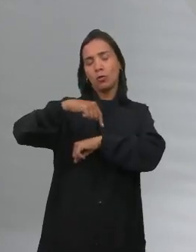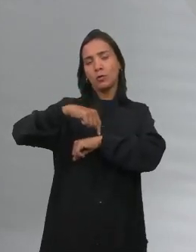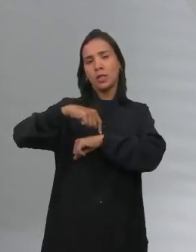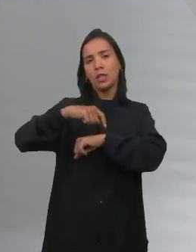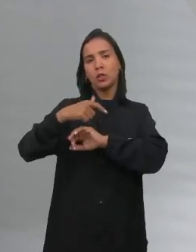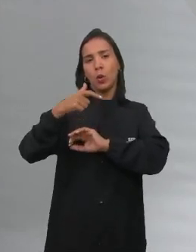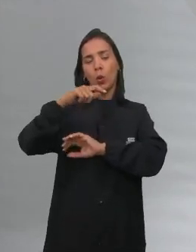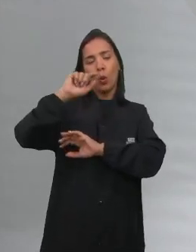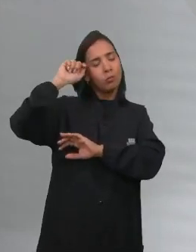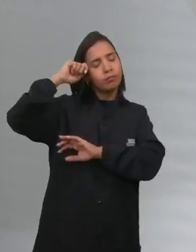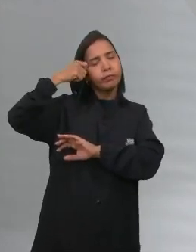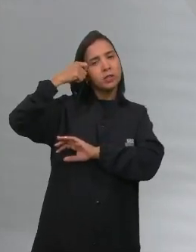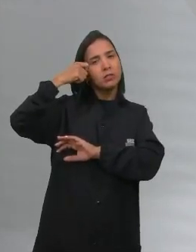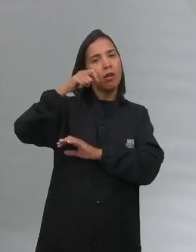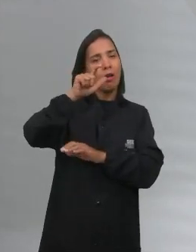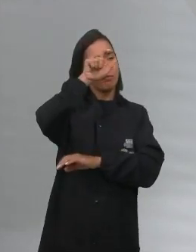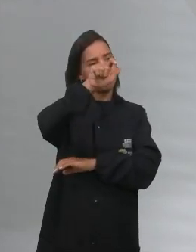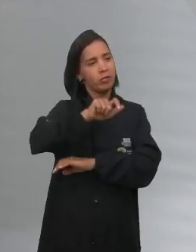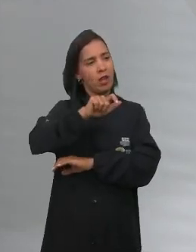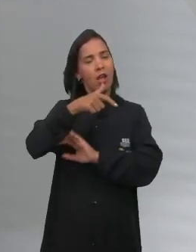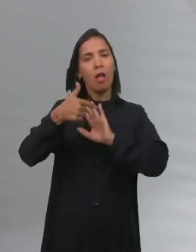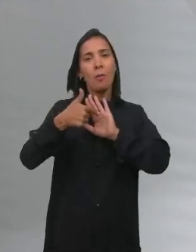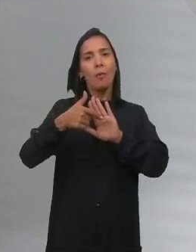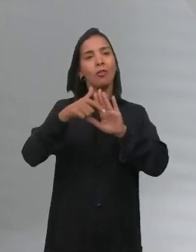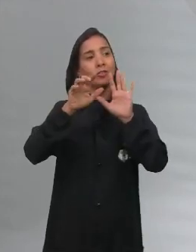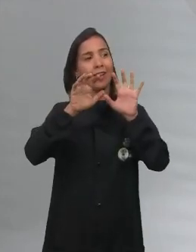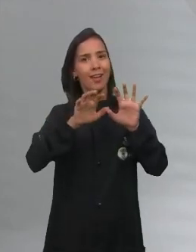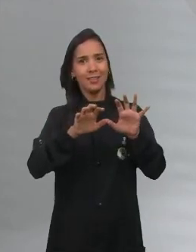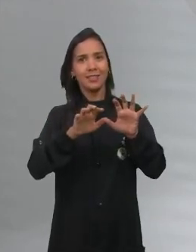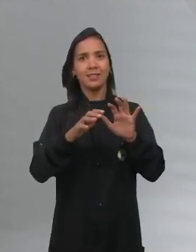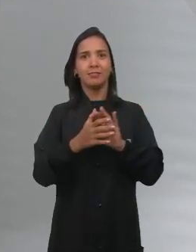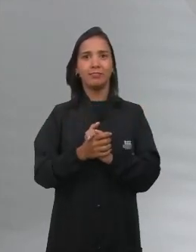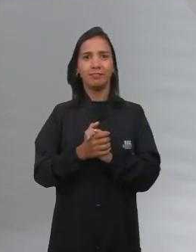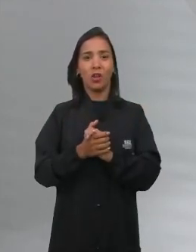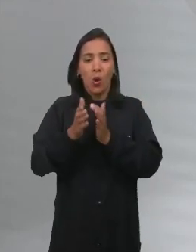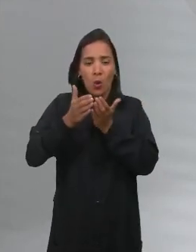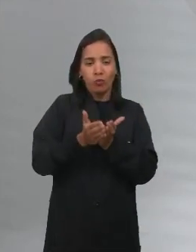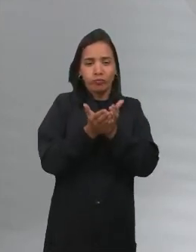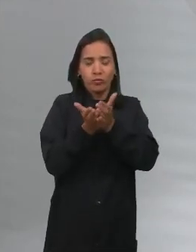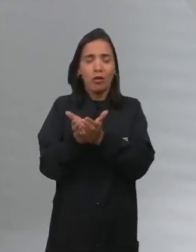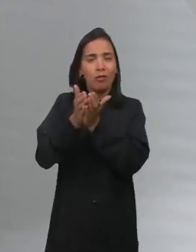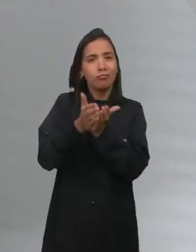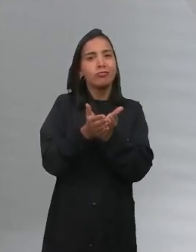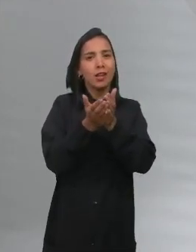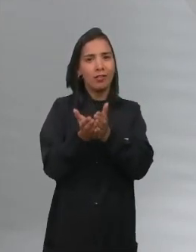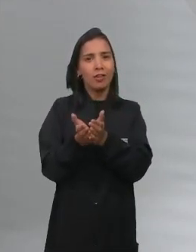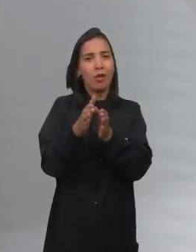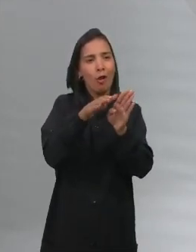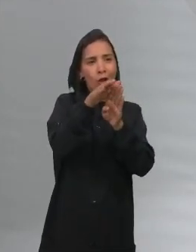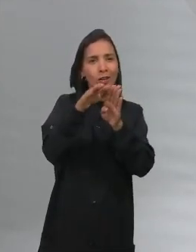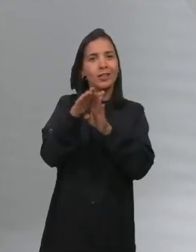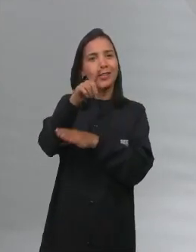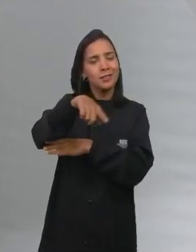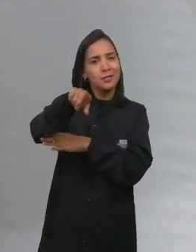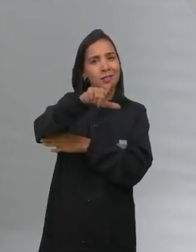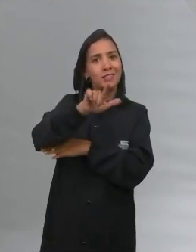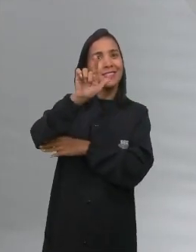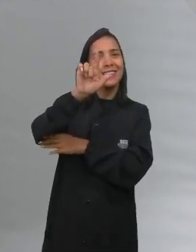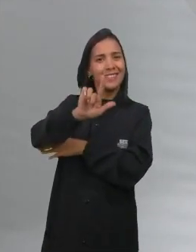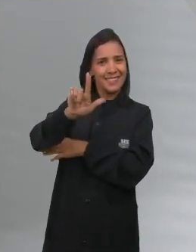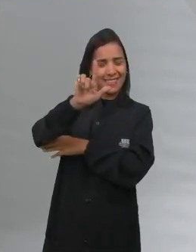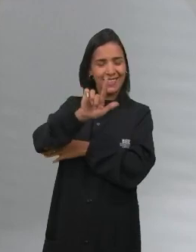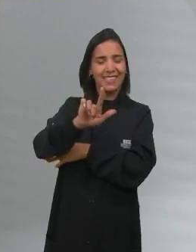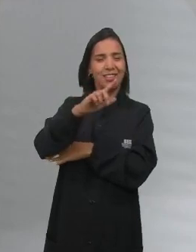Uma dica de leitura para vocês maravilhosa. O Navio Negreiro, do Castro Alves. Ele vai comprovar tudo isso